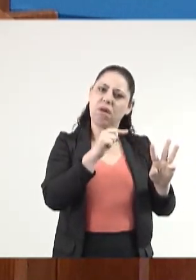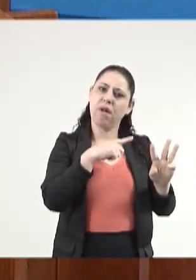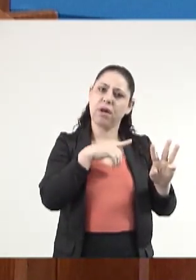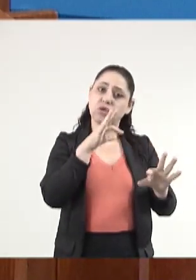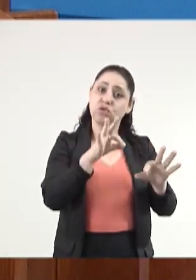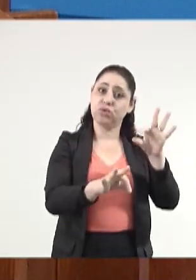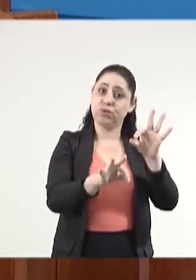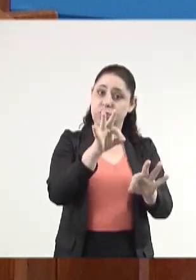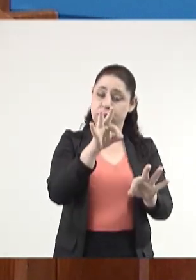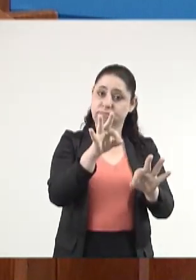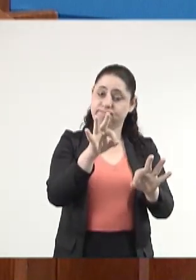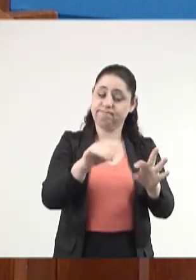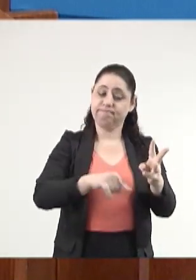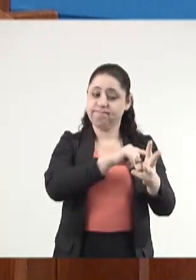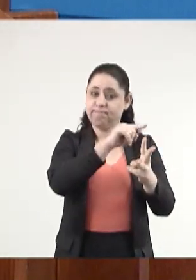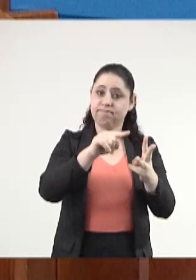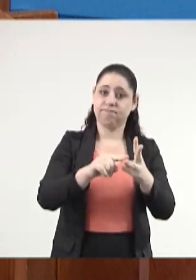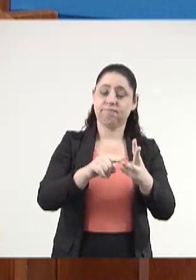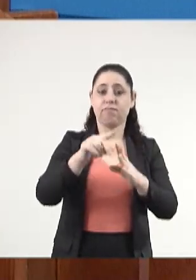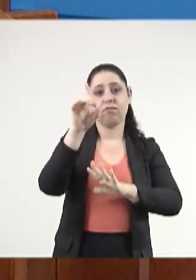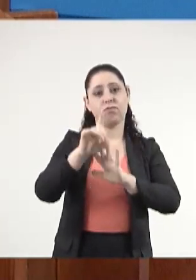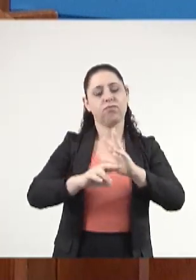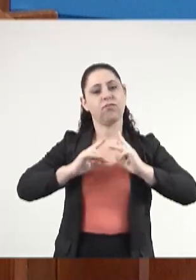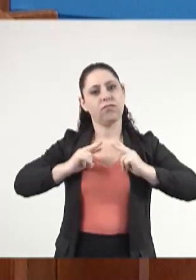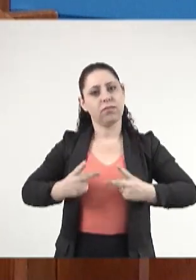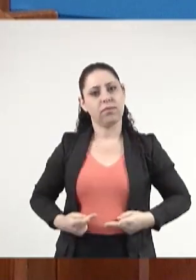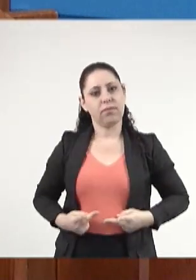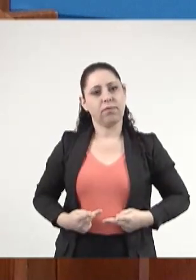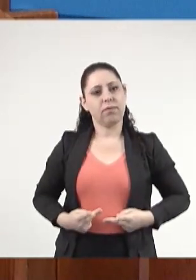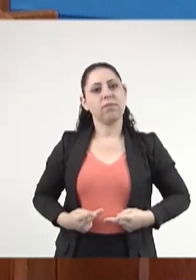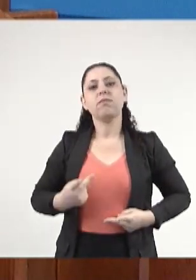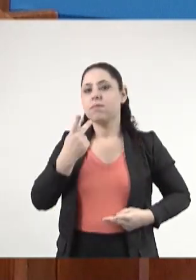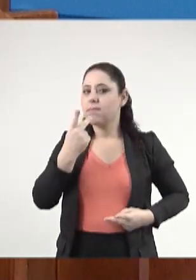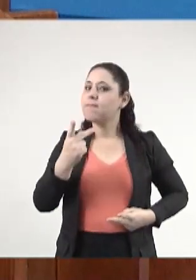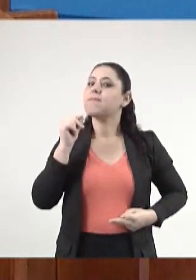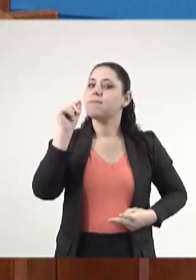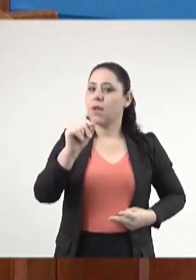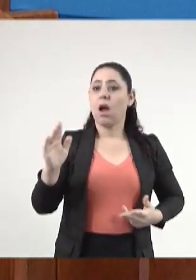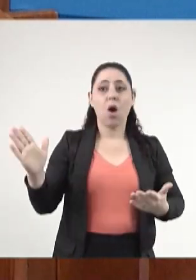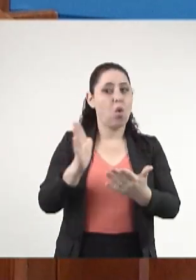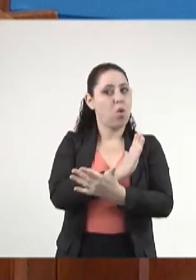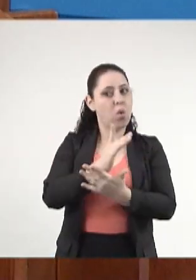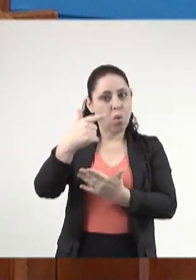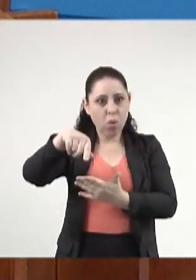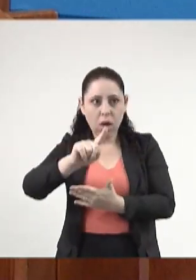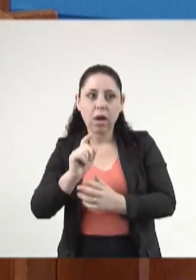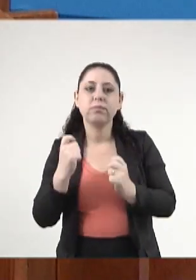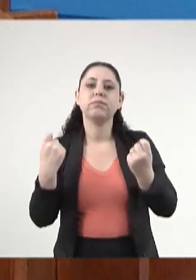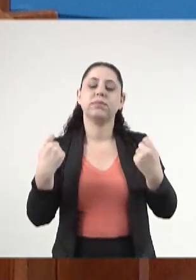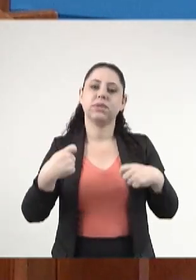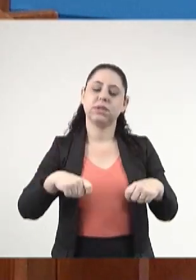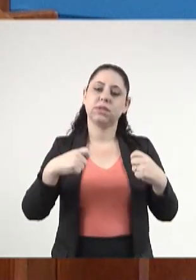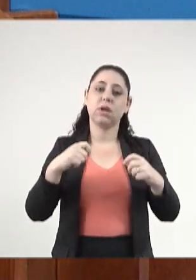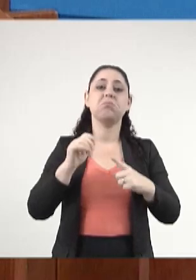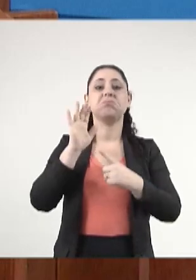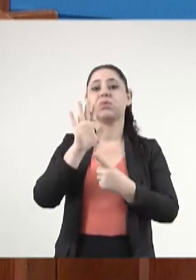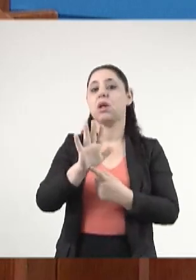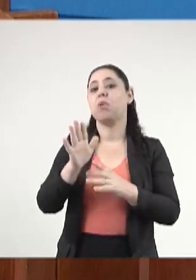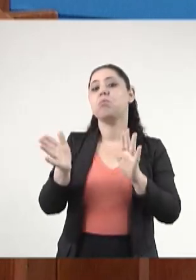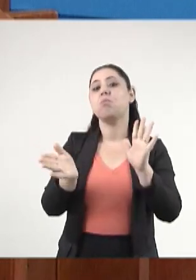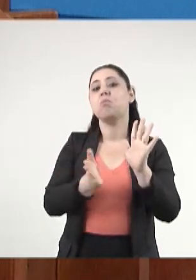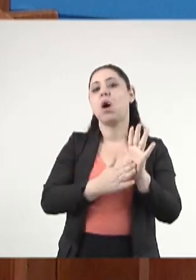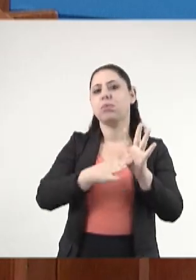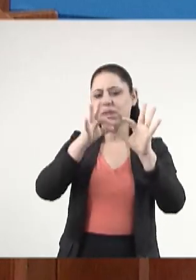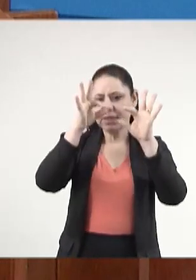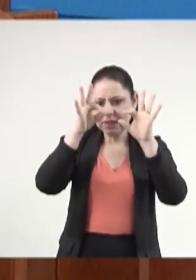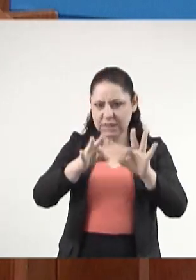da Justiça, o Ministério dos Direitos Humanos, e dizer, alguém tem que apresentar uma